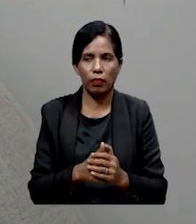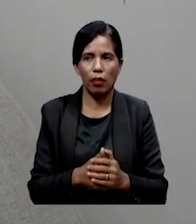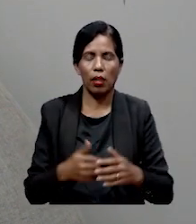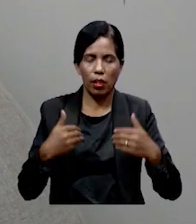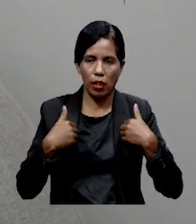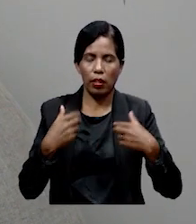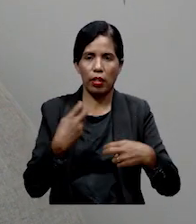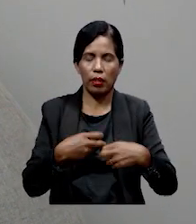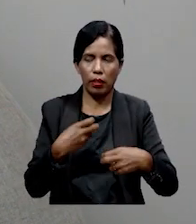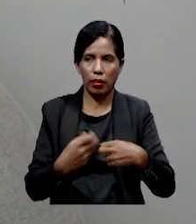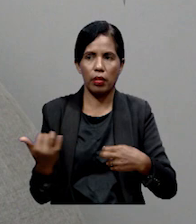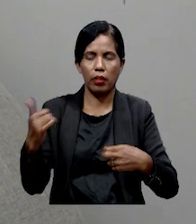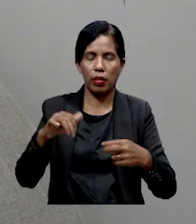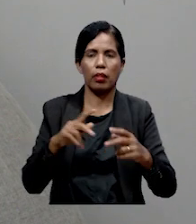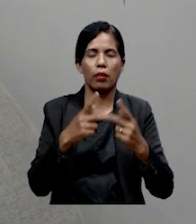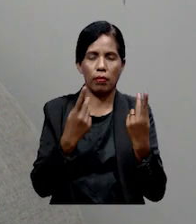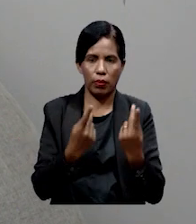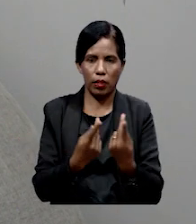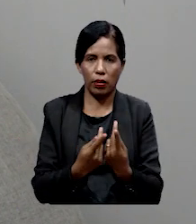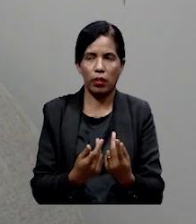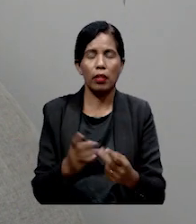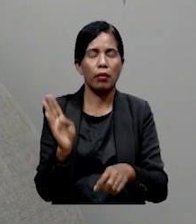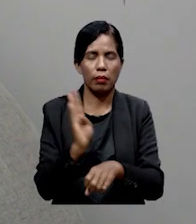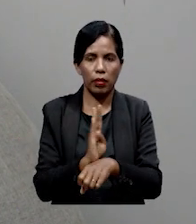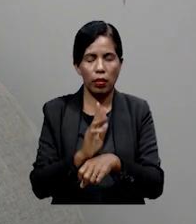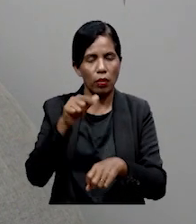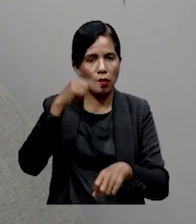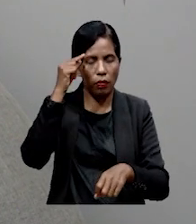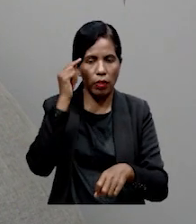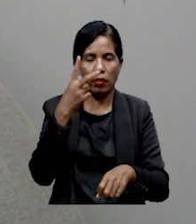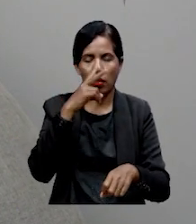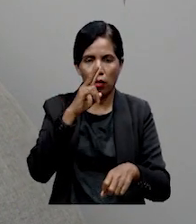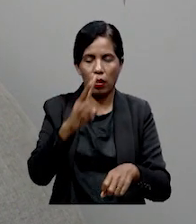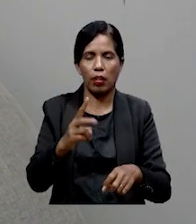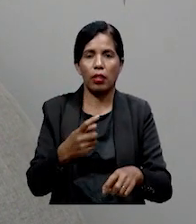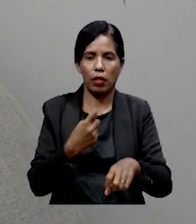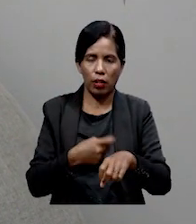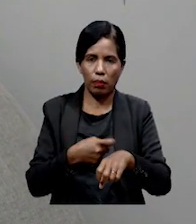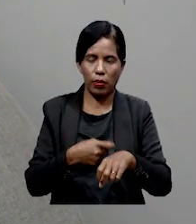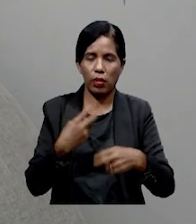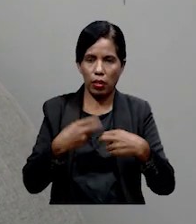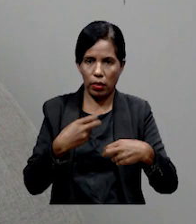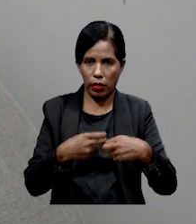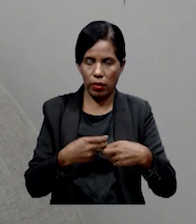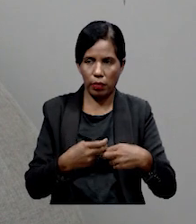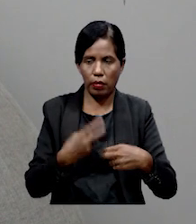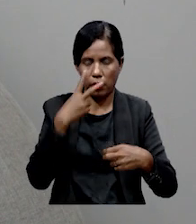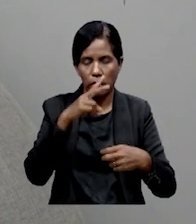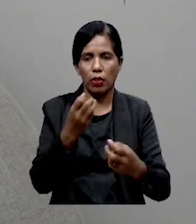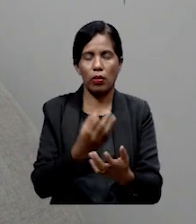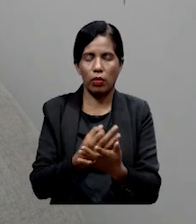efeitos negativos para ser no negócio. Portanto, o governo na intervenção e a situação será difícil, né? Lhe o